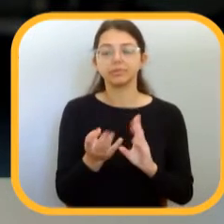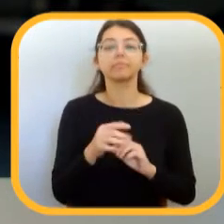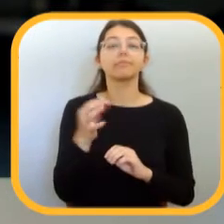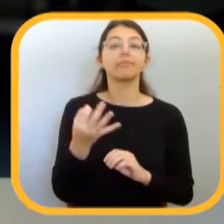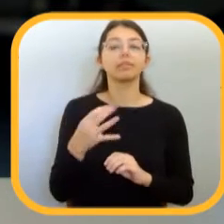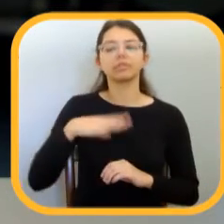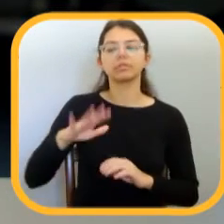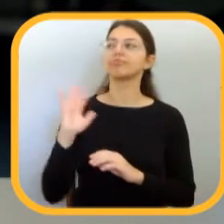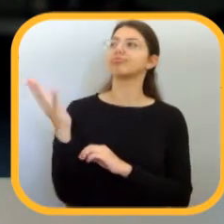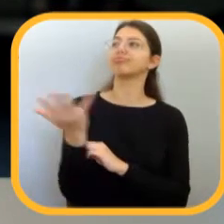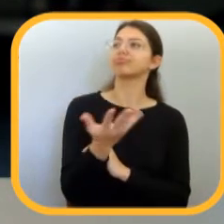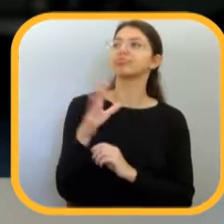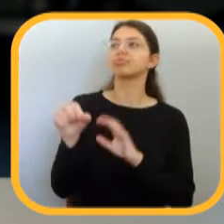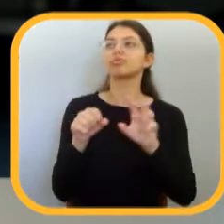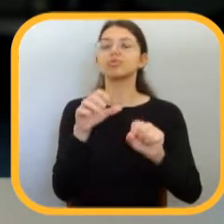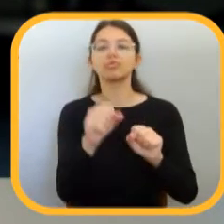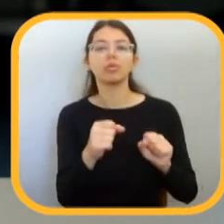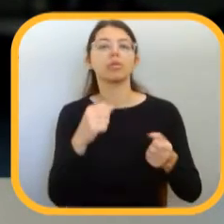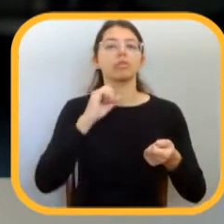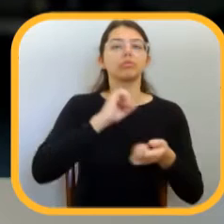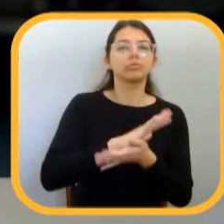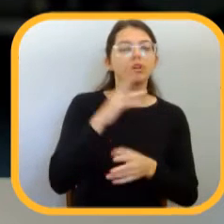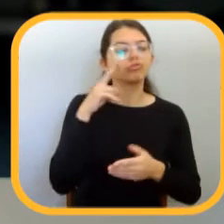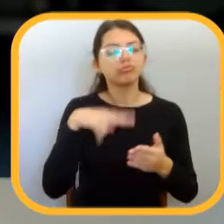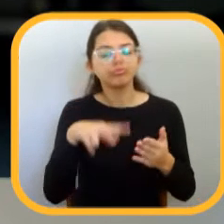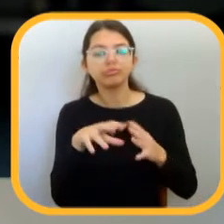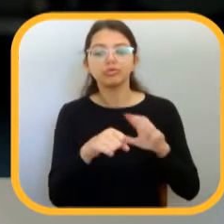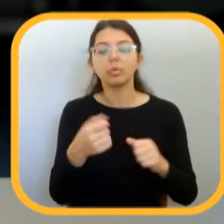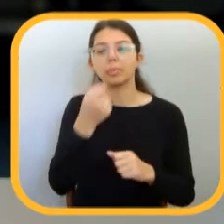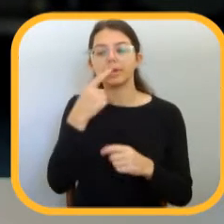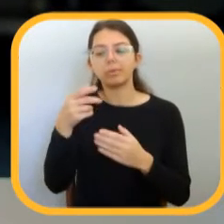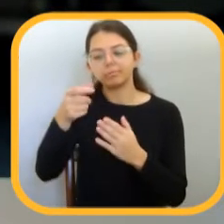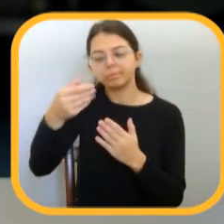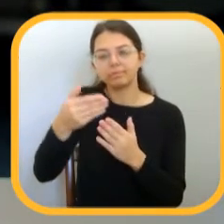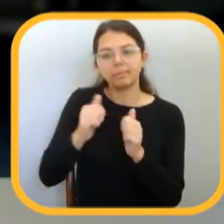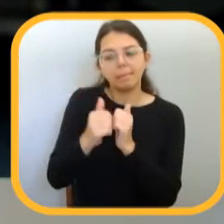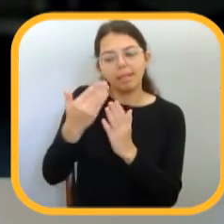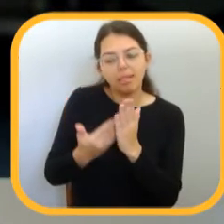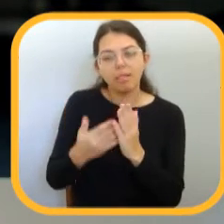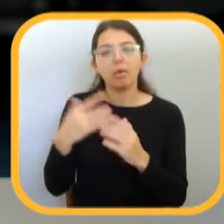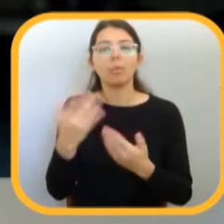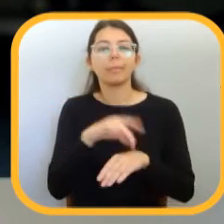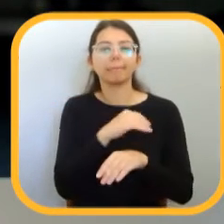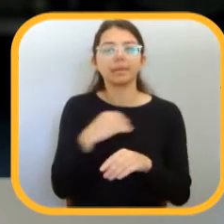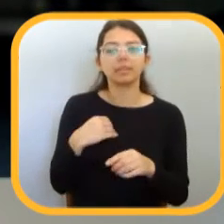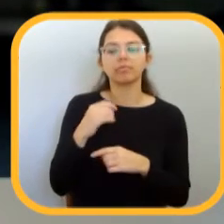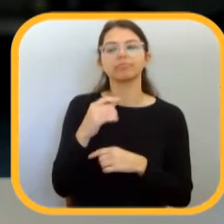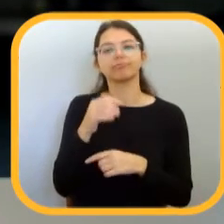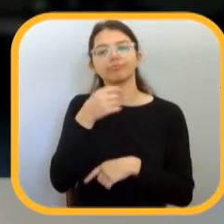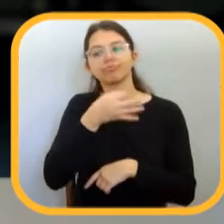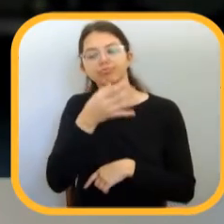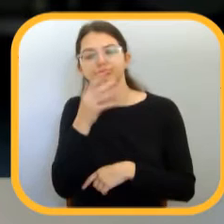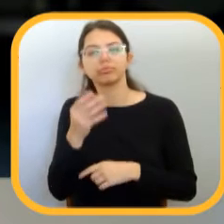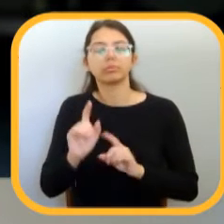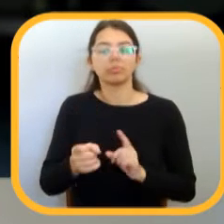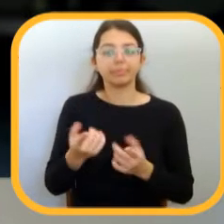a capacidade de leres a ciência que te rodeia, na informação que lês nos jornais, nas bulas dos medicamentos ou até nas instruções dadas por um médico.